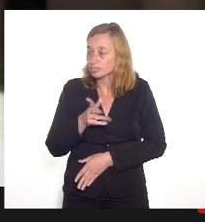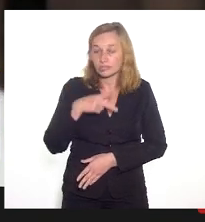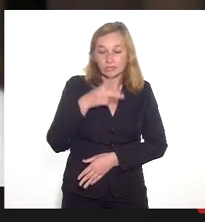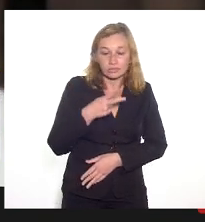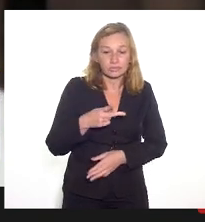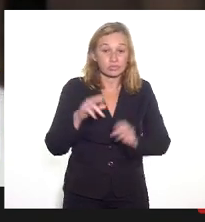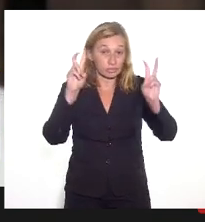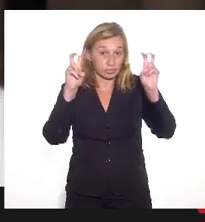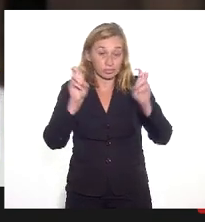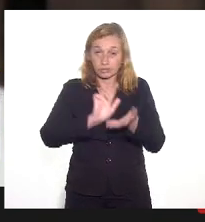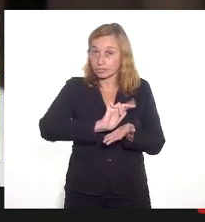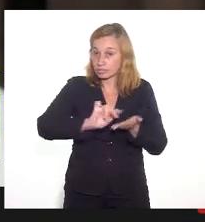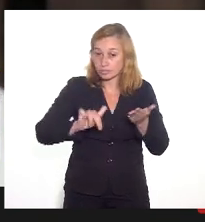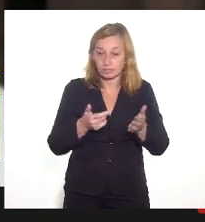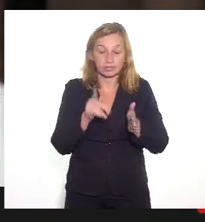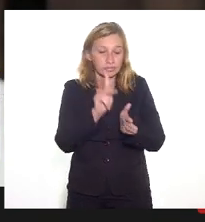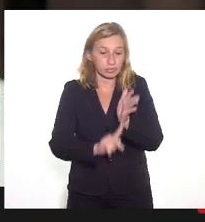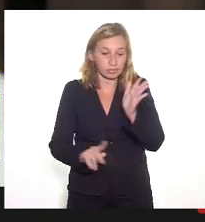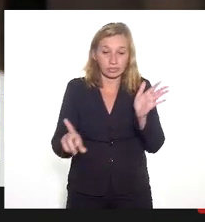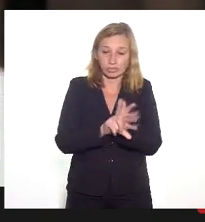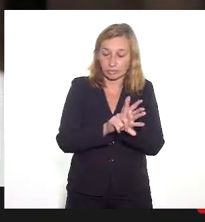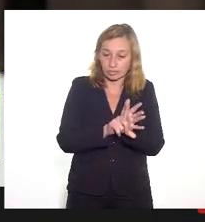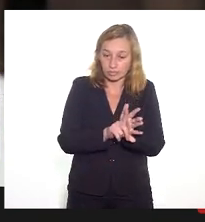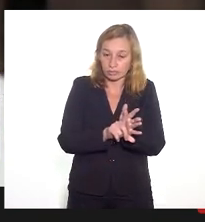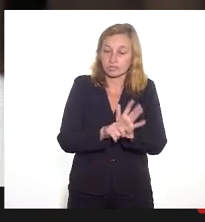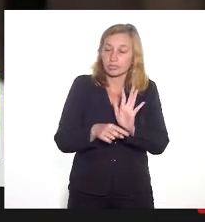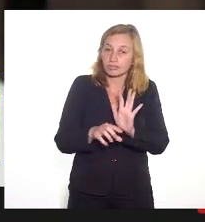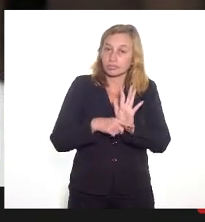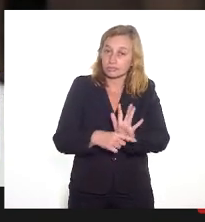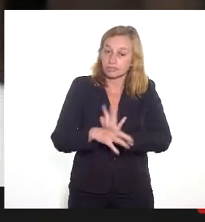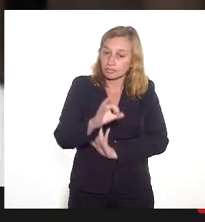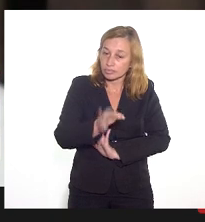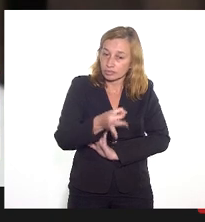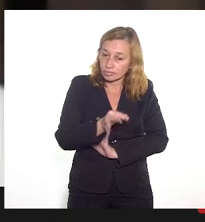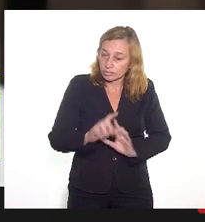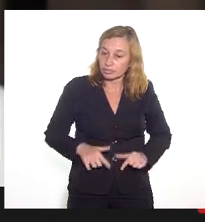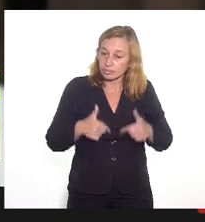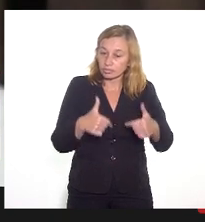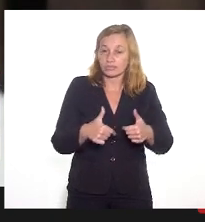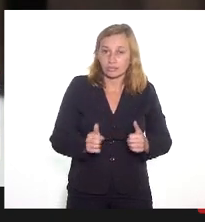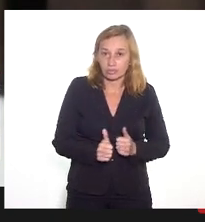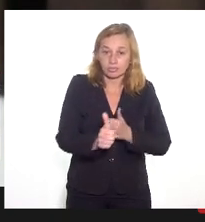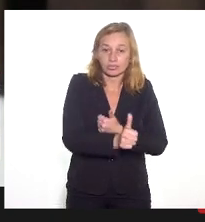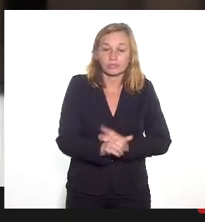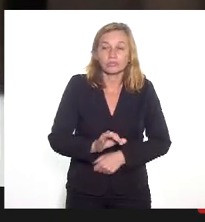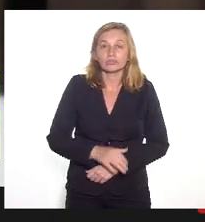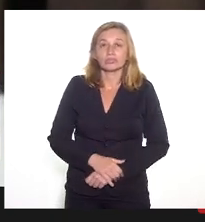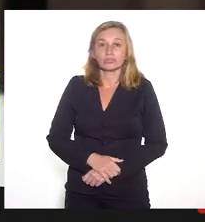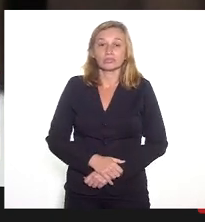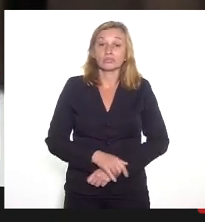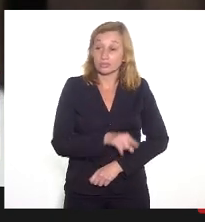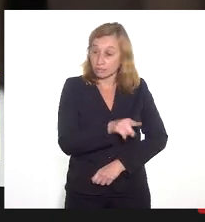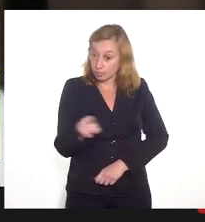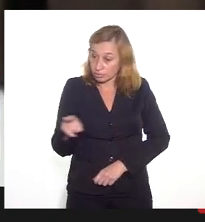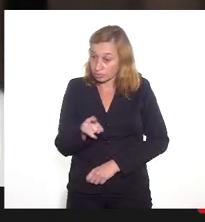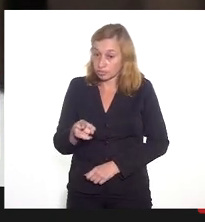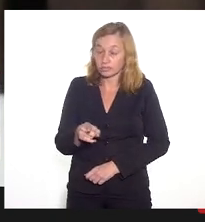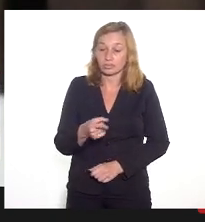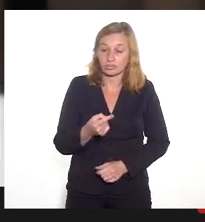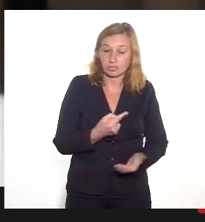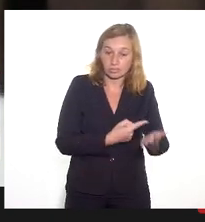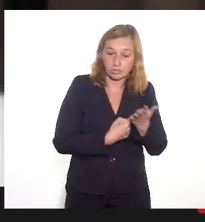de temas e projetos de lei que vão pautar certamente a atuação dessa frente. Nesse caso, vocês vão nos pautar.